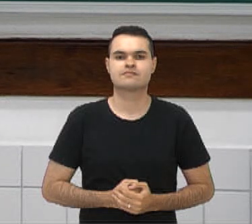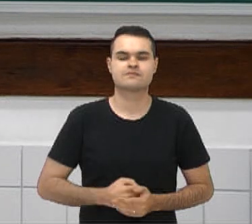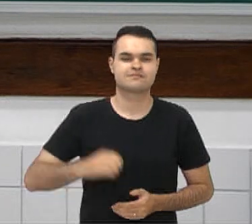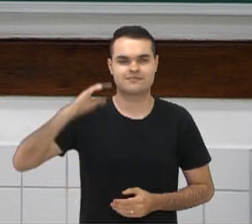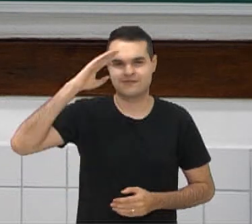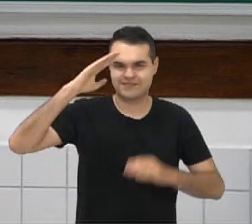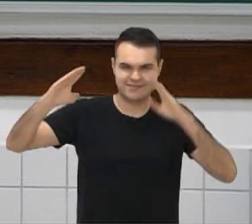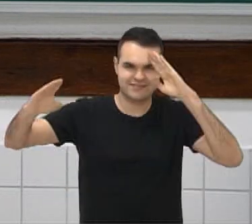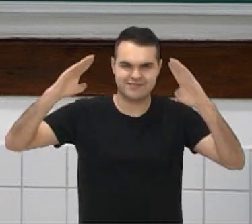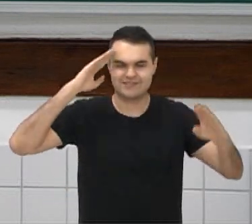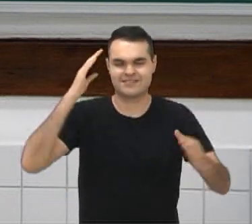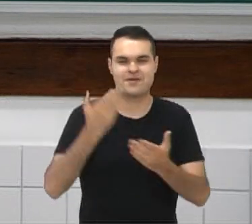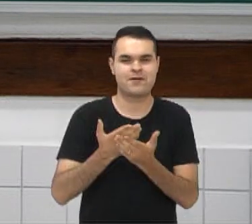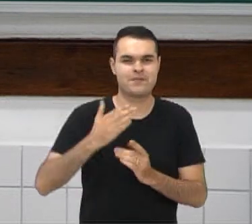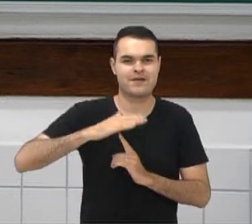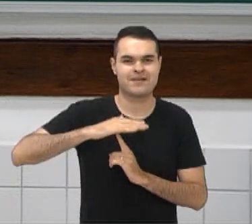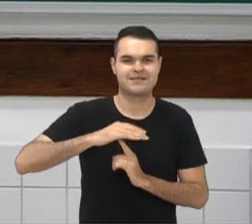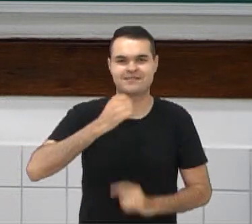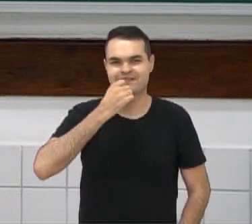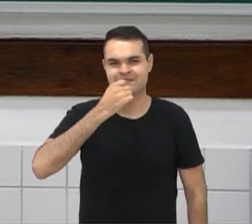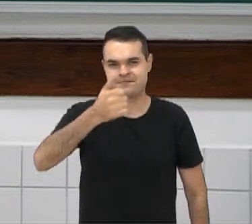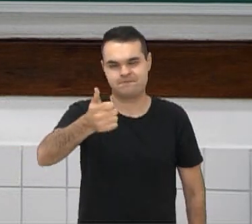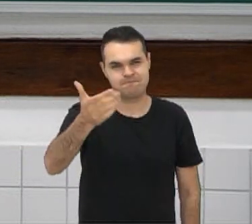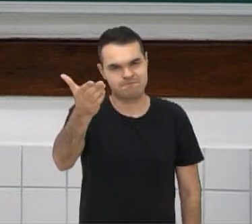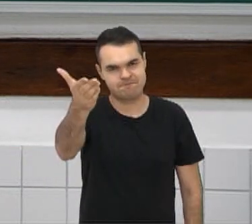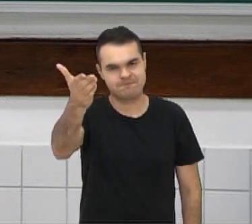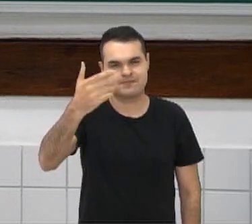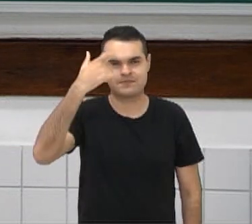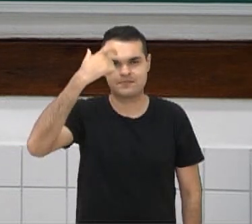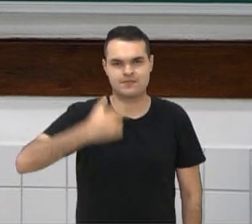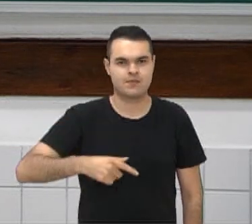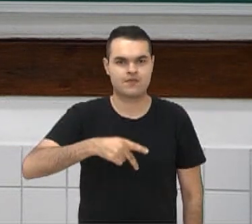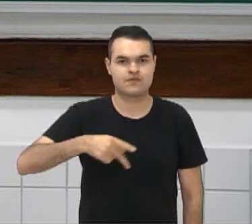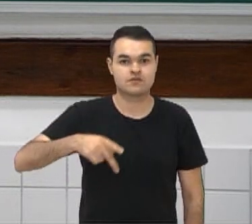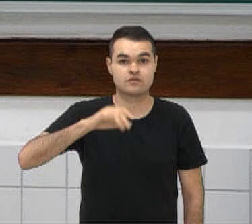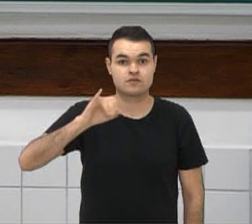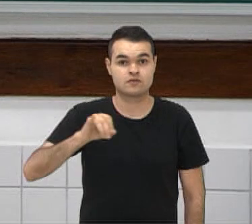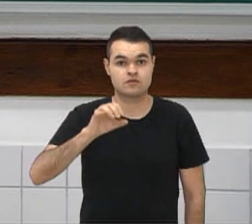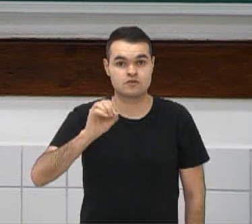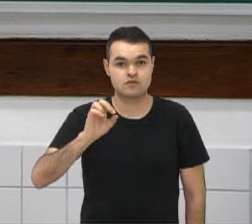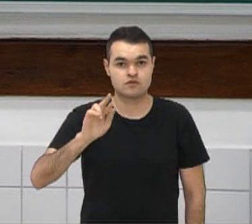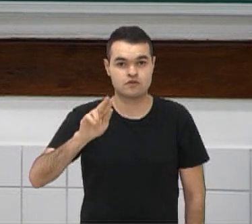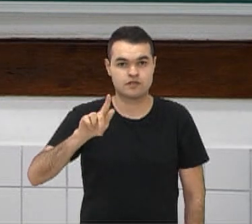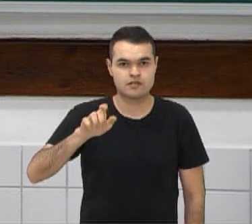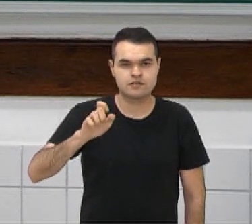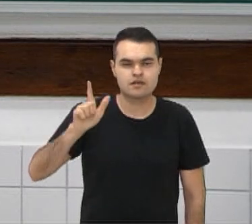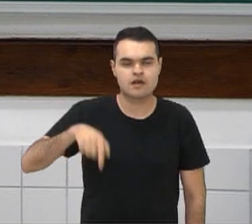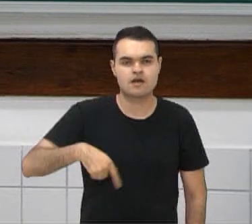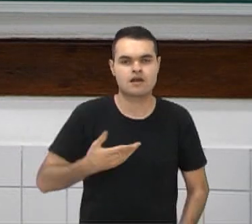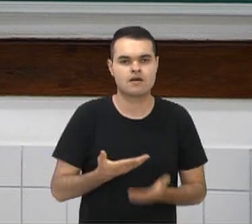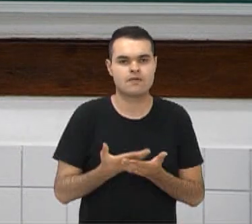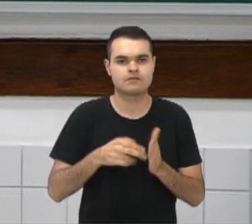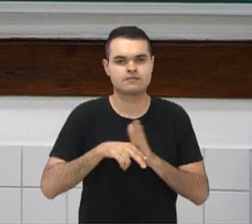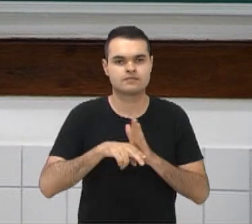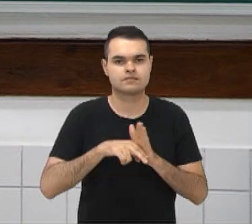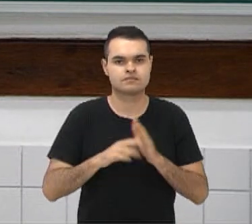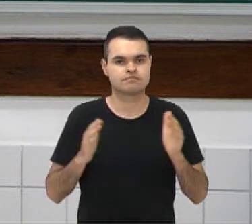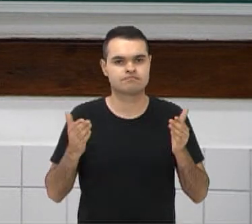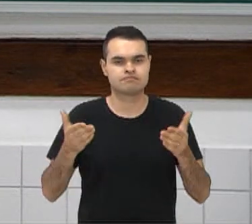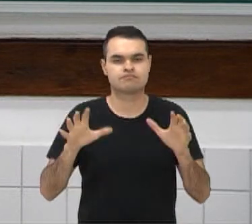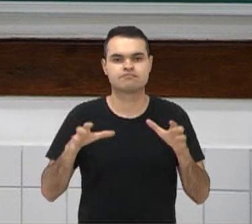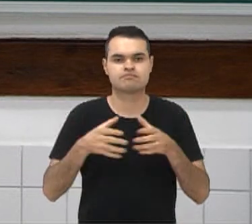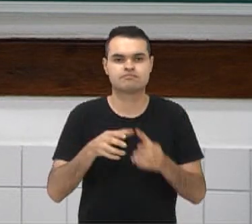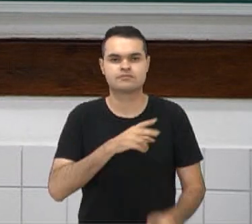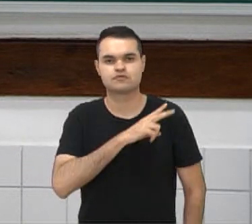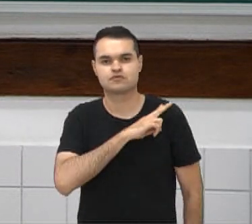Salve, salve, galerinha da Aula Paraná! Tudo beleza com vocês? Prof. Jorge na área com mais uma aula de Biologia para a segunda série do